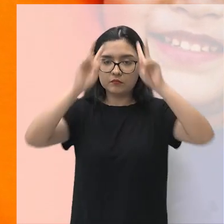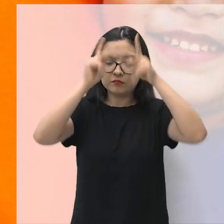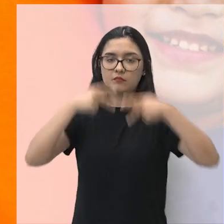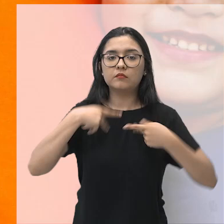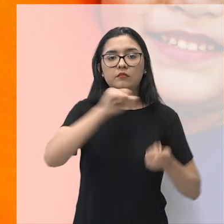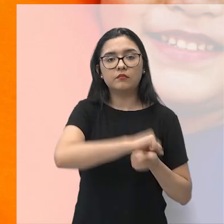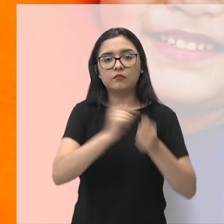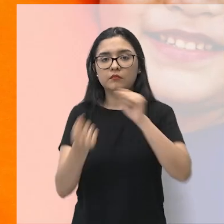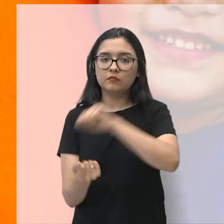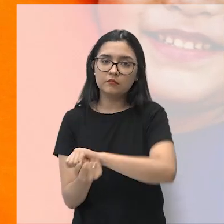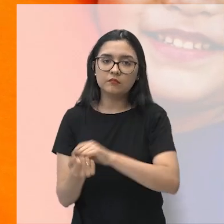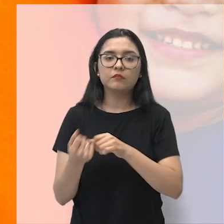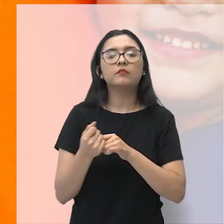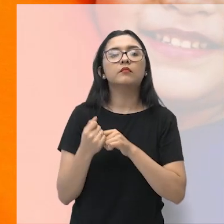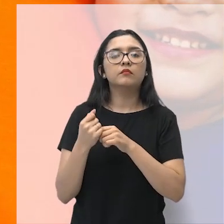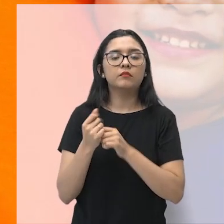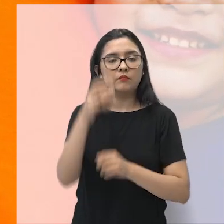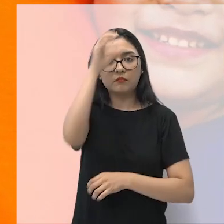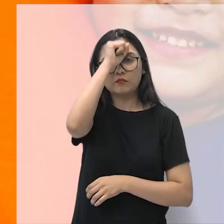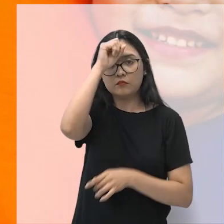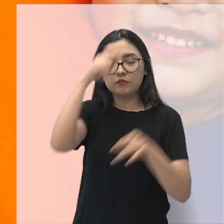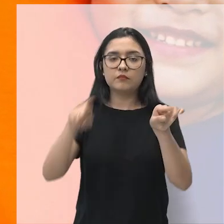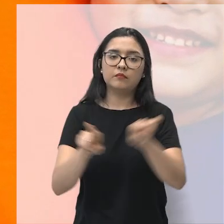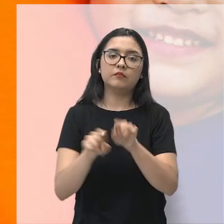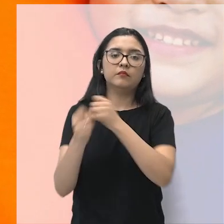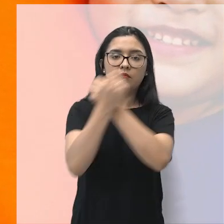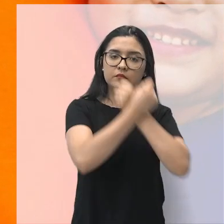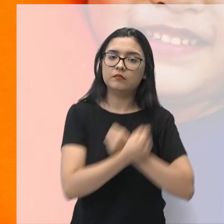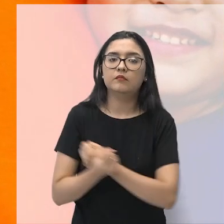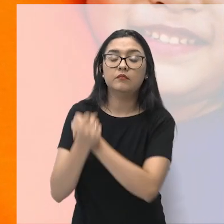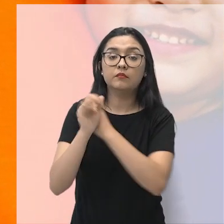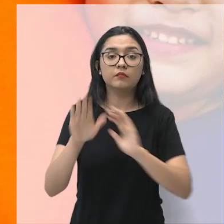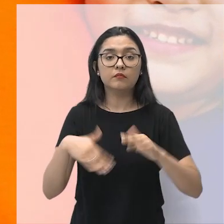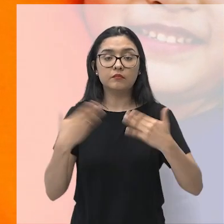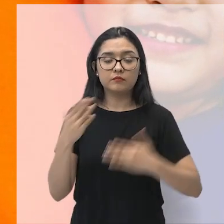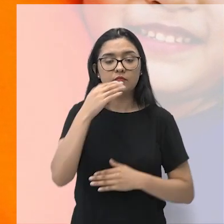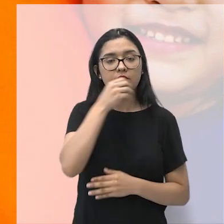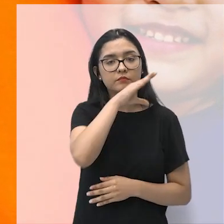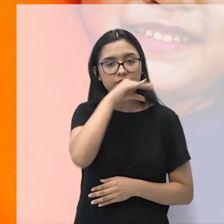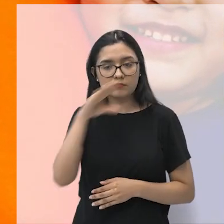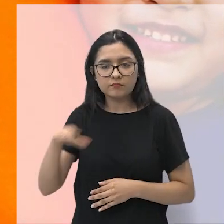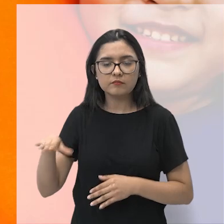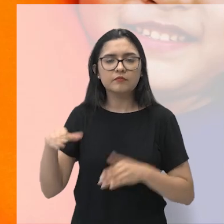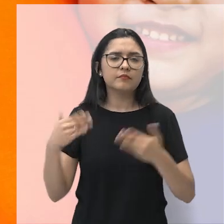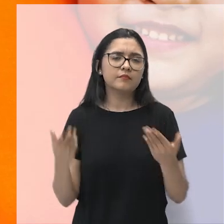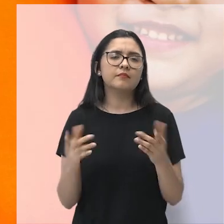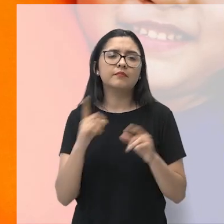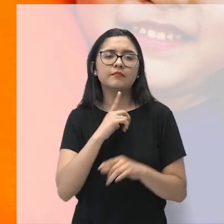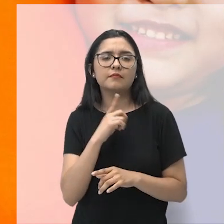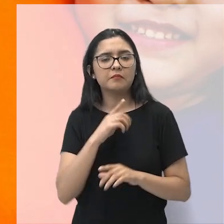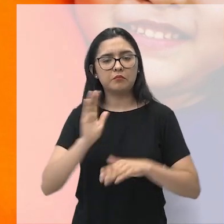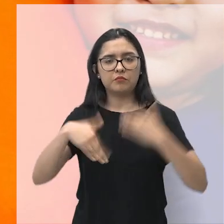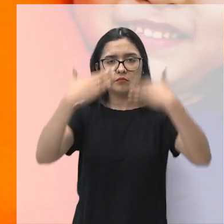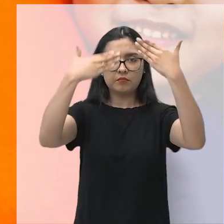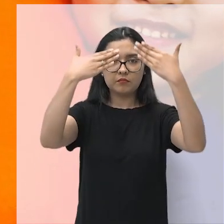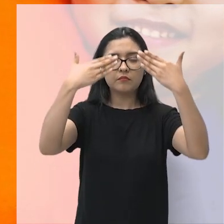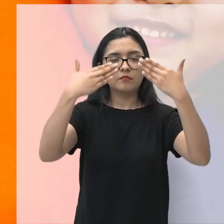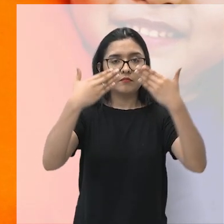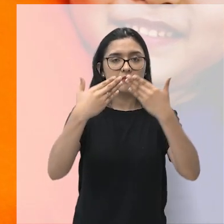adaptar, aprender e proteger. Através dessa jornada, as crianças constroem a base para o seu